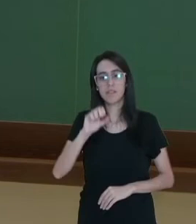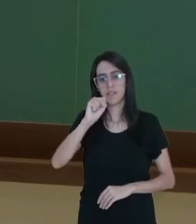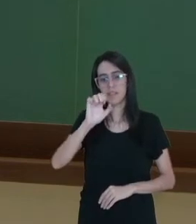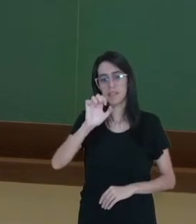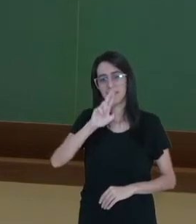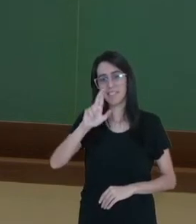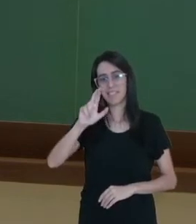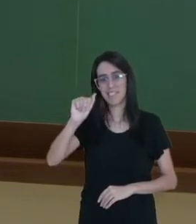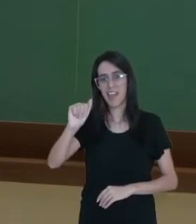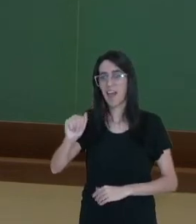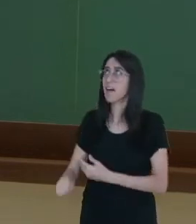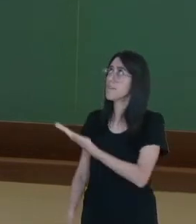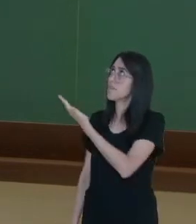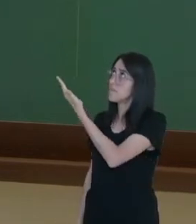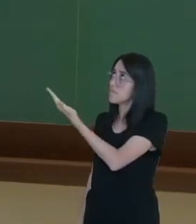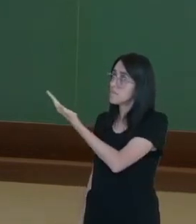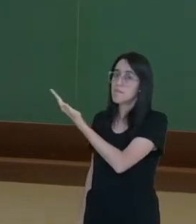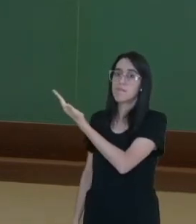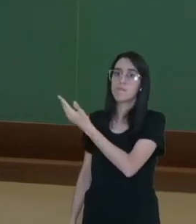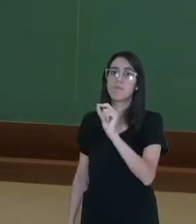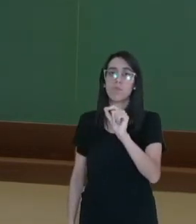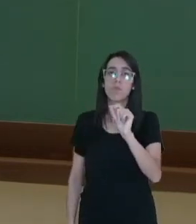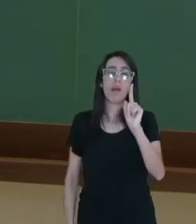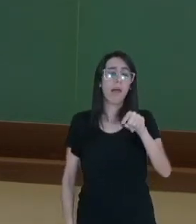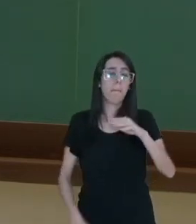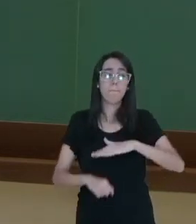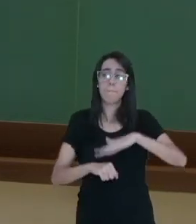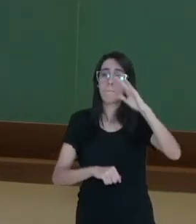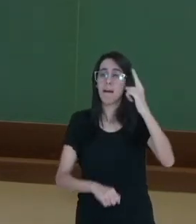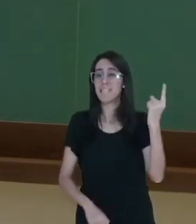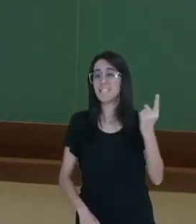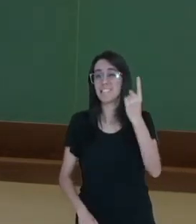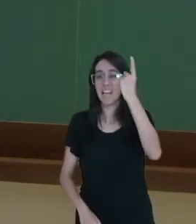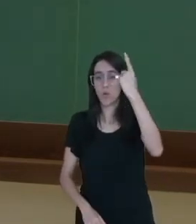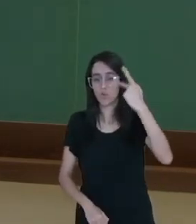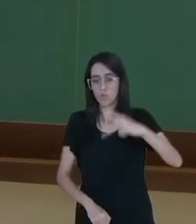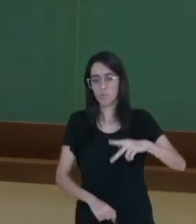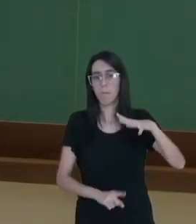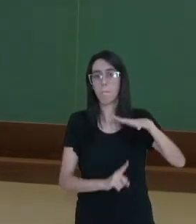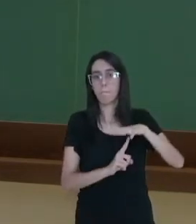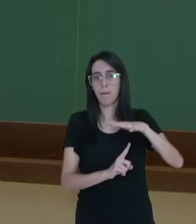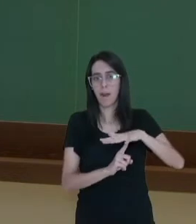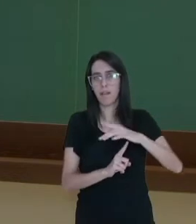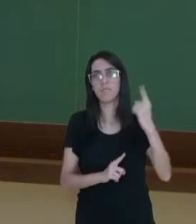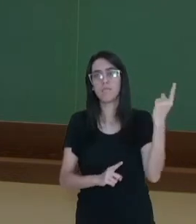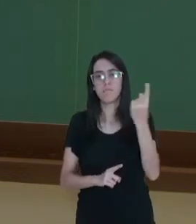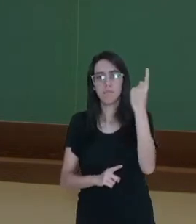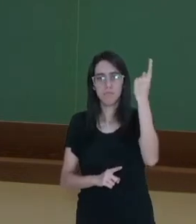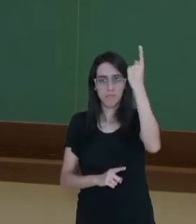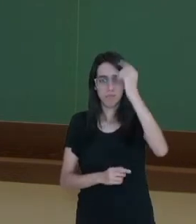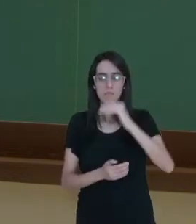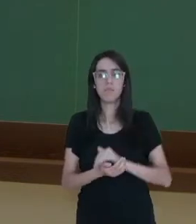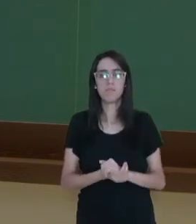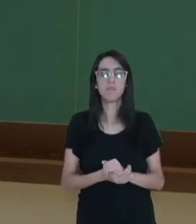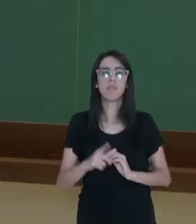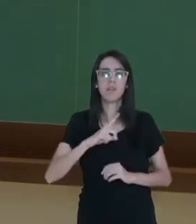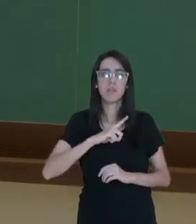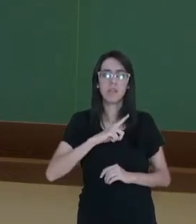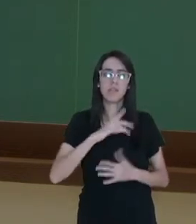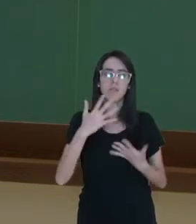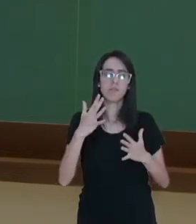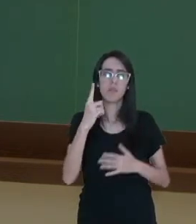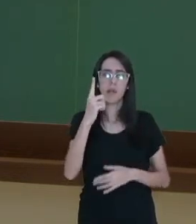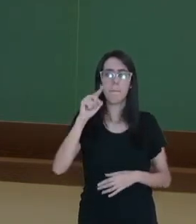por sua vez, sendo a estrutura de maiores altitudes aqui do nosso estado, dispondo de pontos com mais de